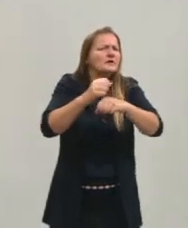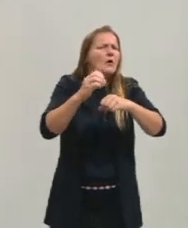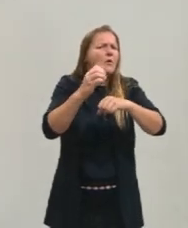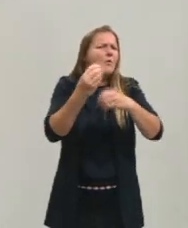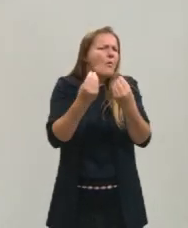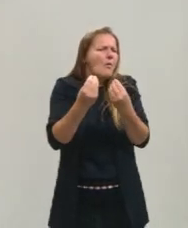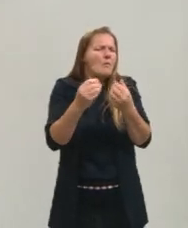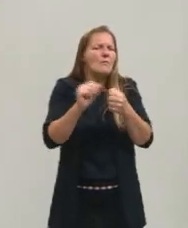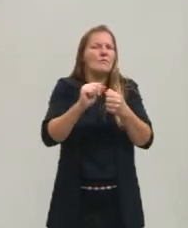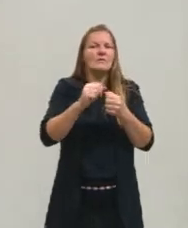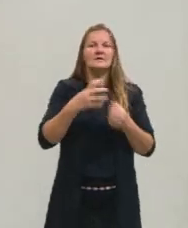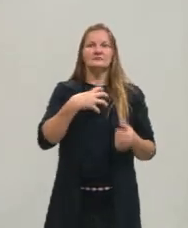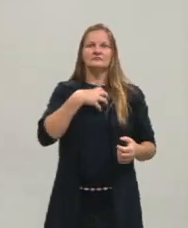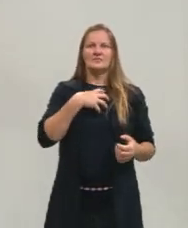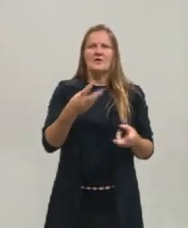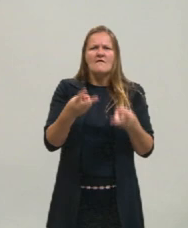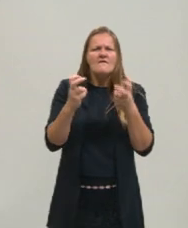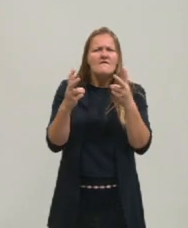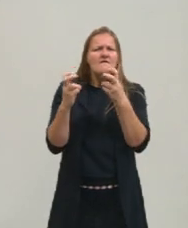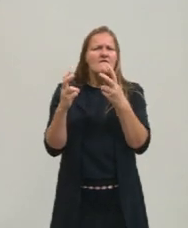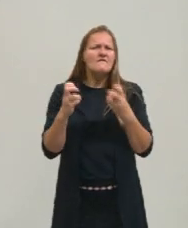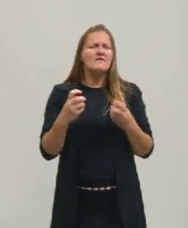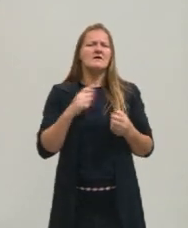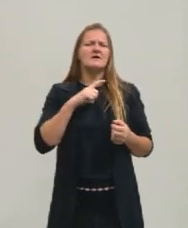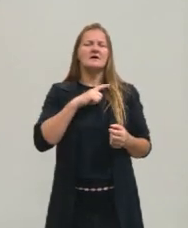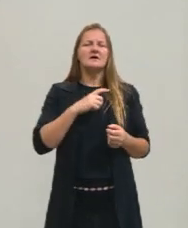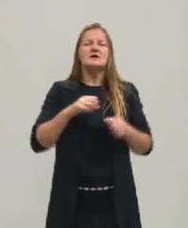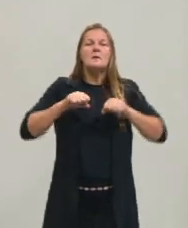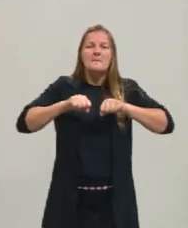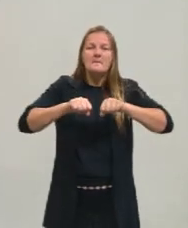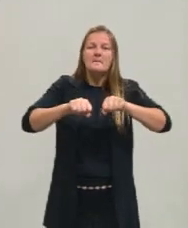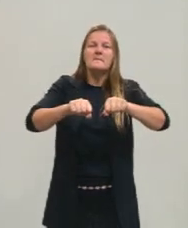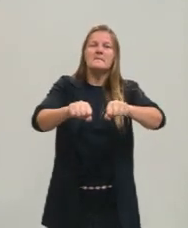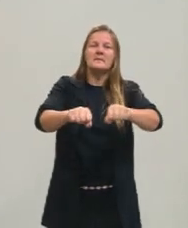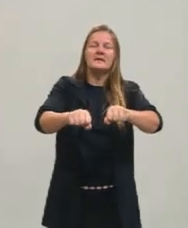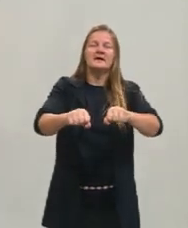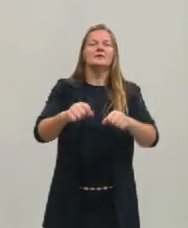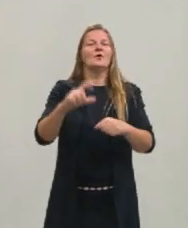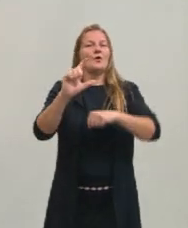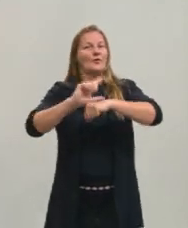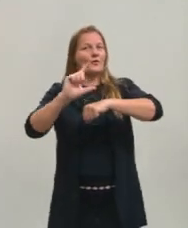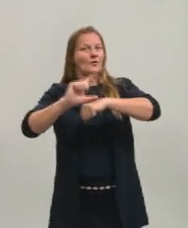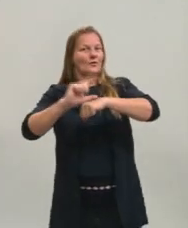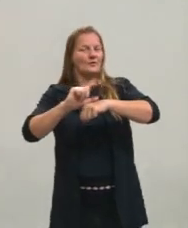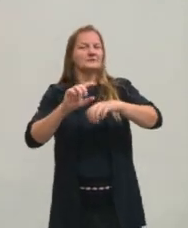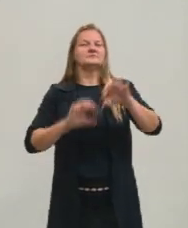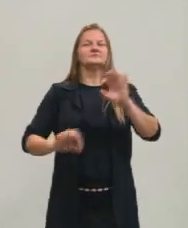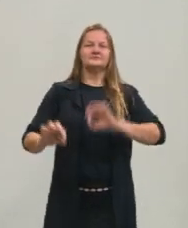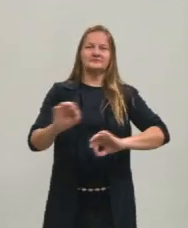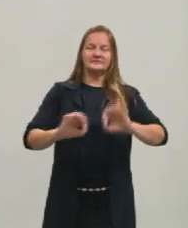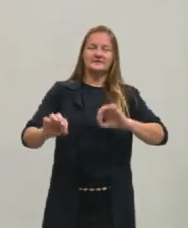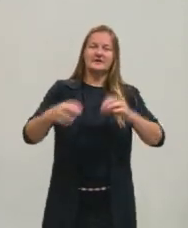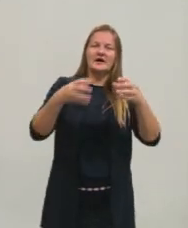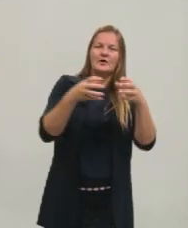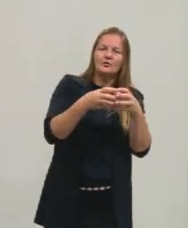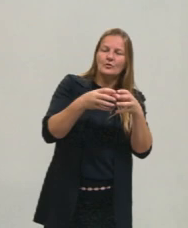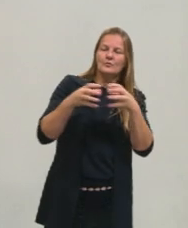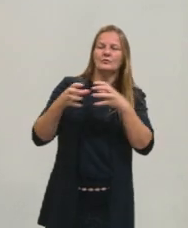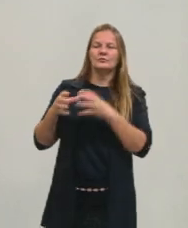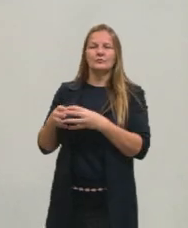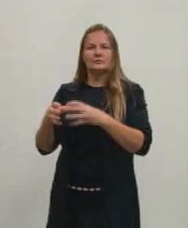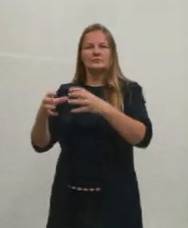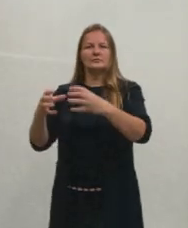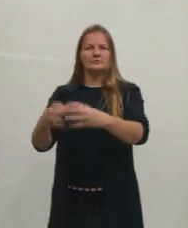Então se sentiram essa necessidade de assim como não Supermercado numa loja organizar por setor né Por